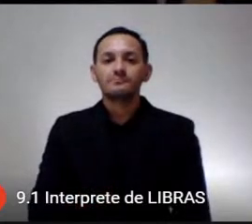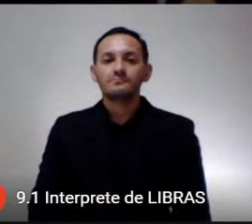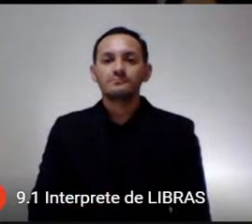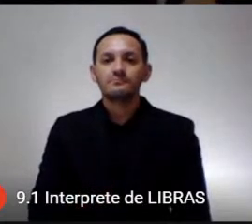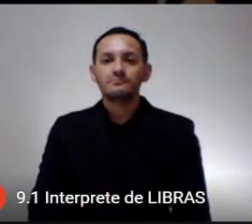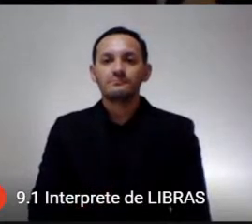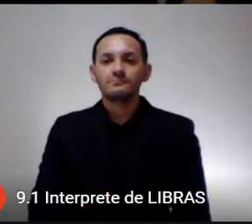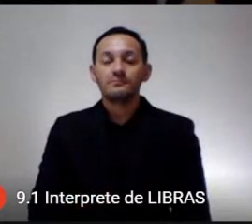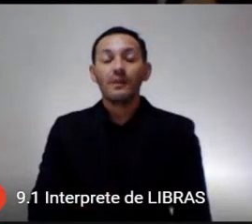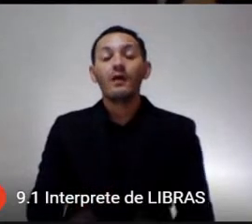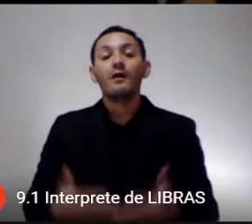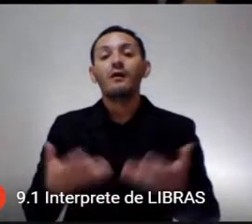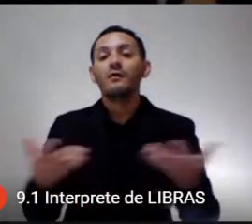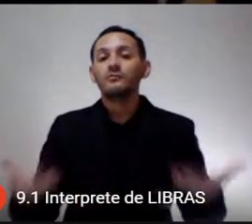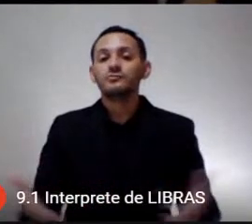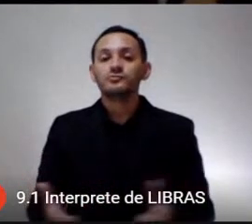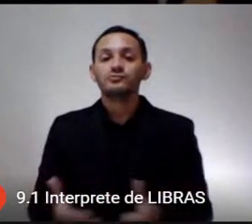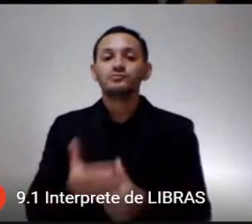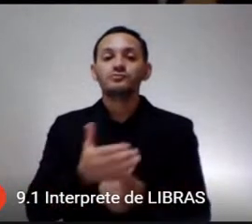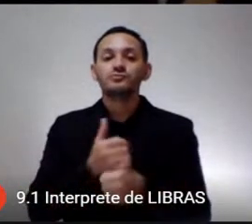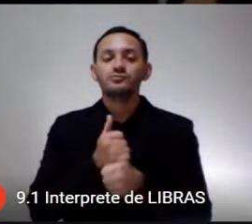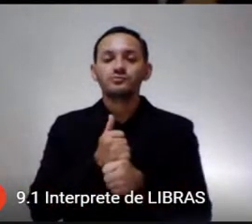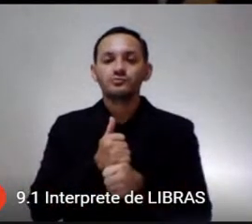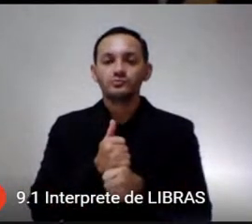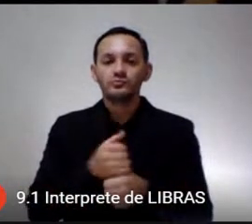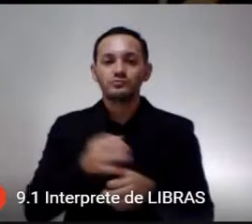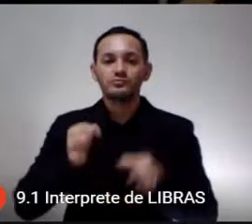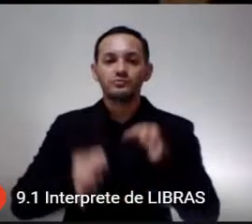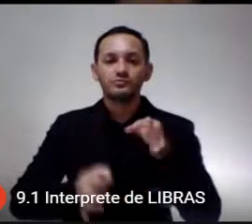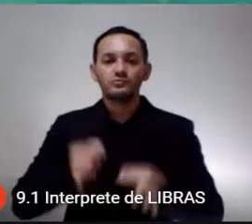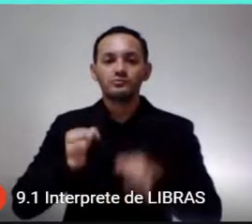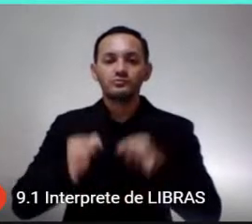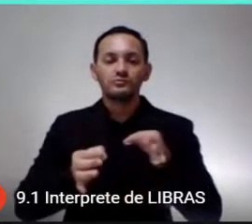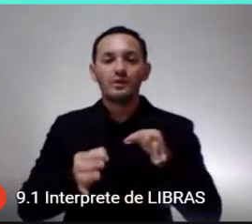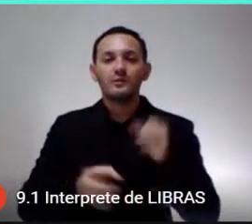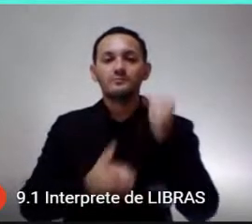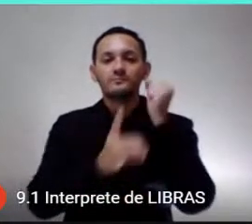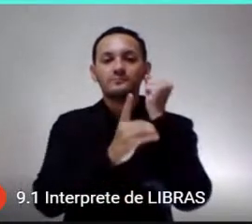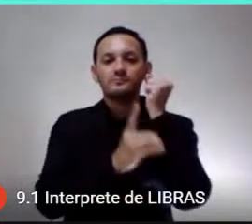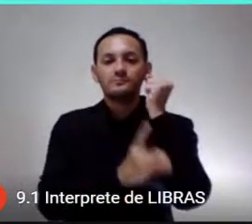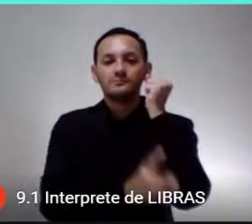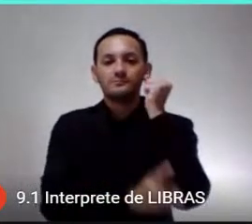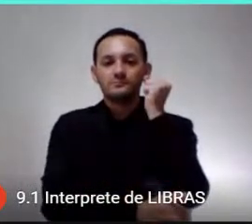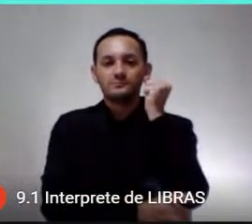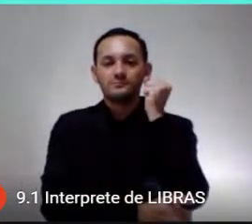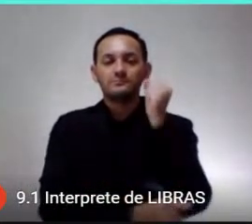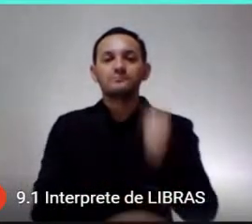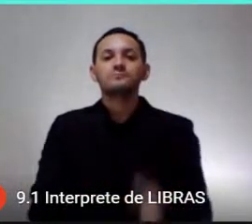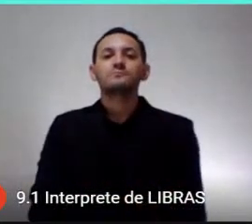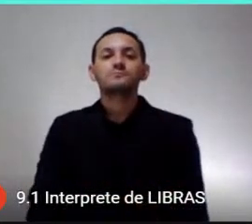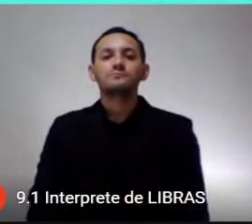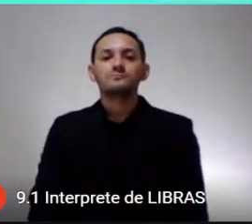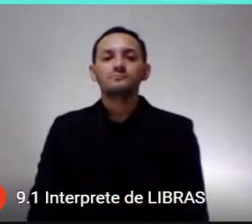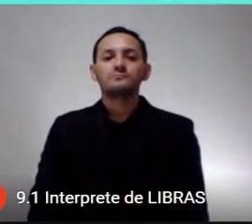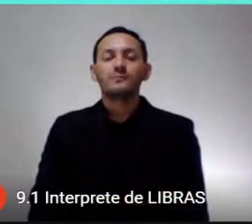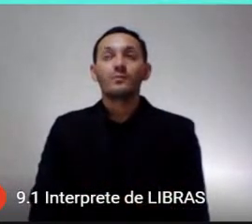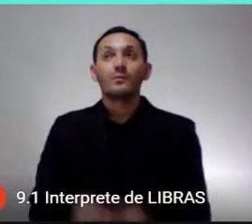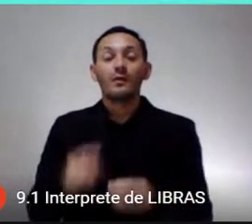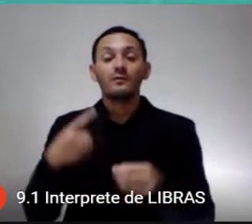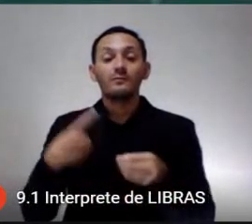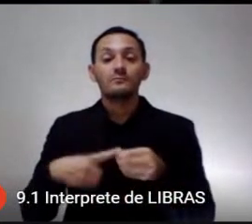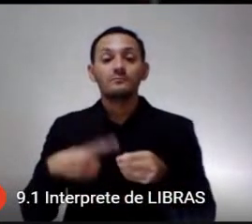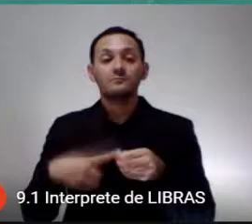ele ficou como juiz substituto eleitoral de Dianópolis. Ah, ele foi promovido para Dianópolis.